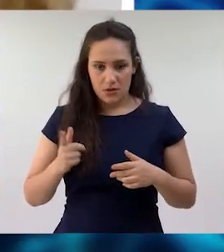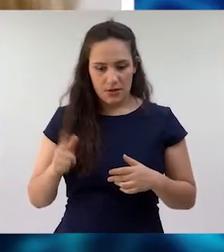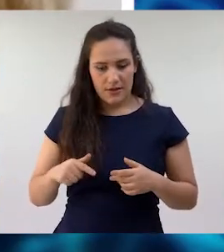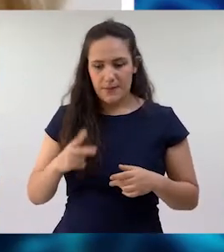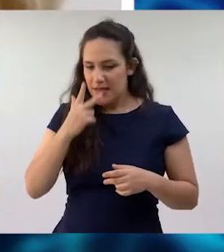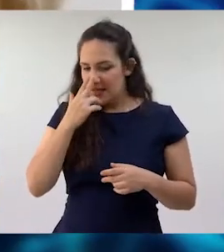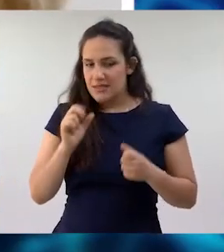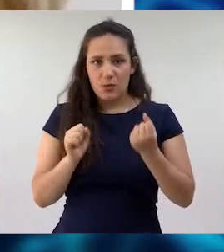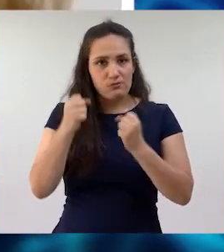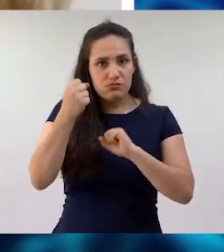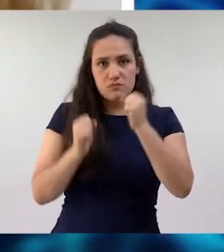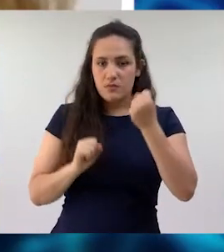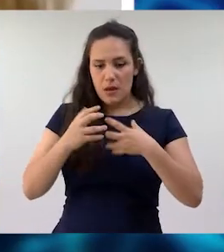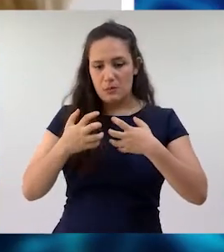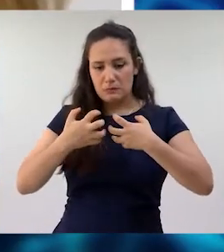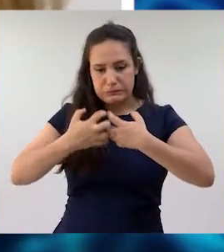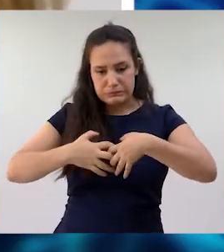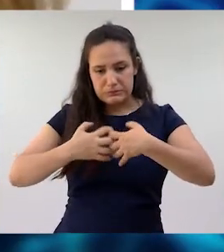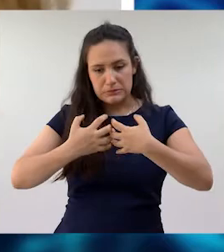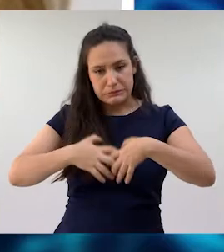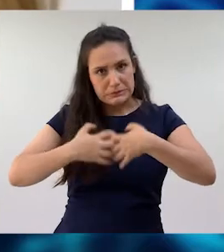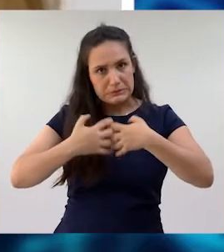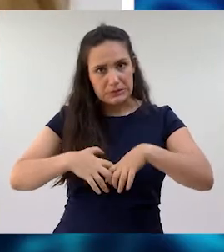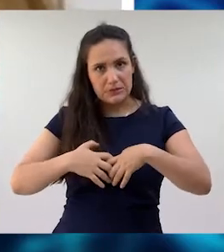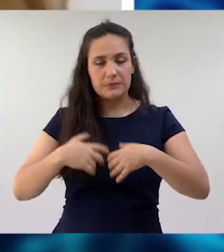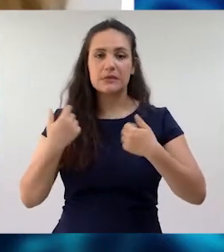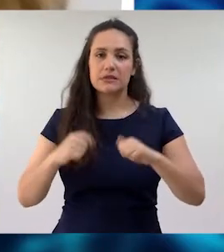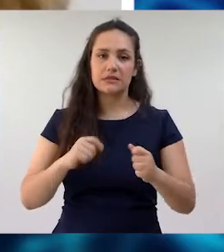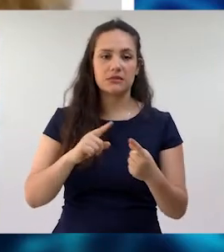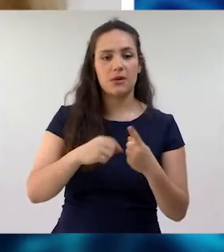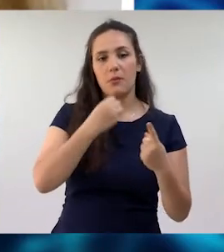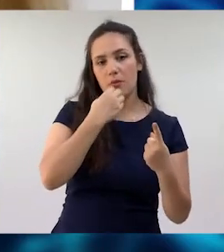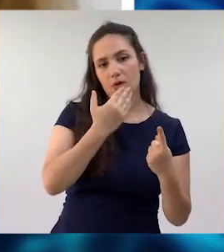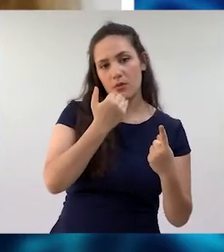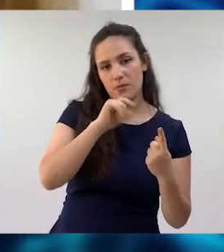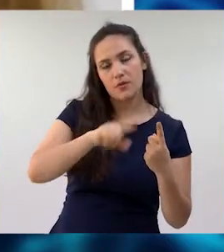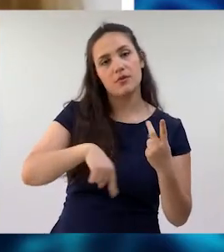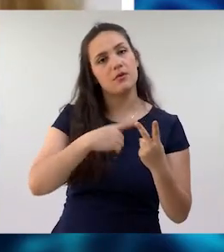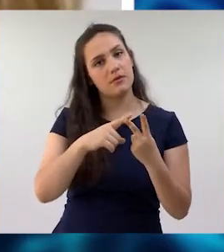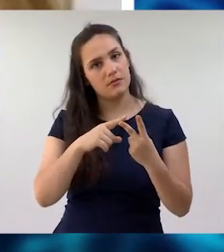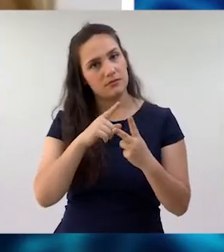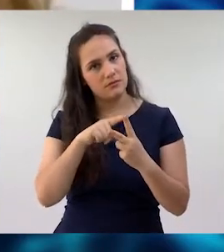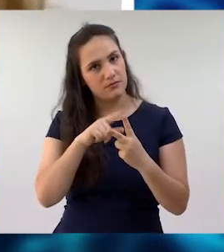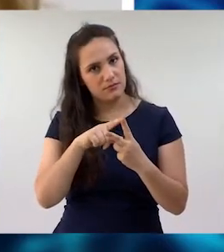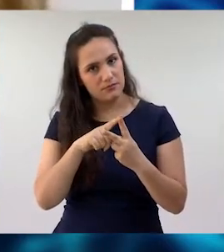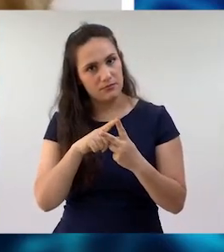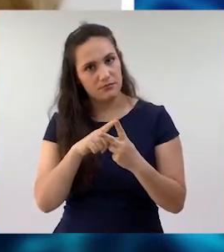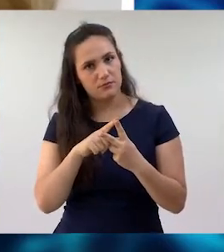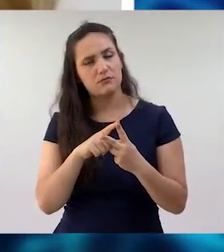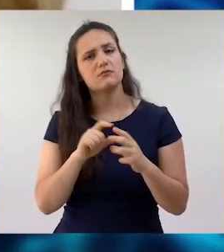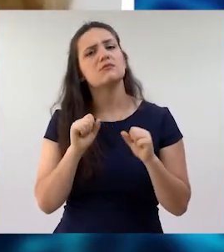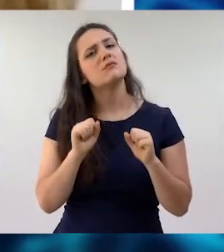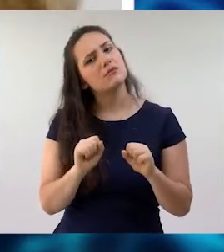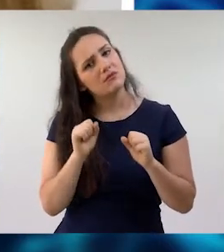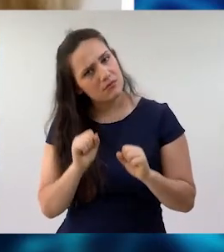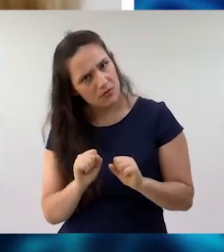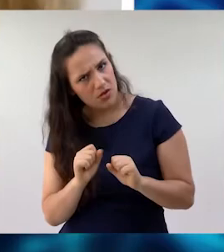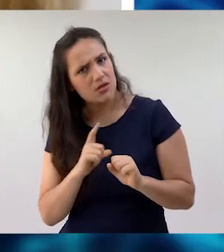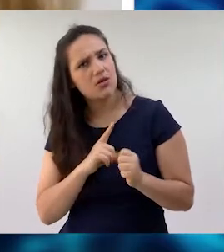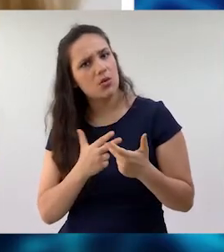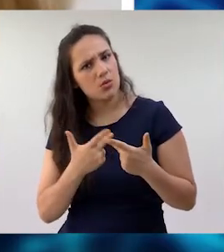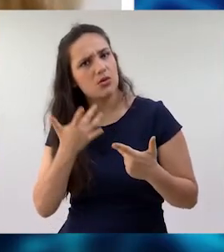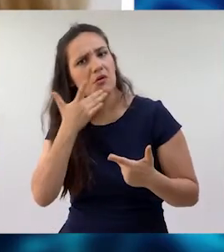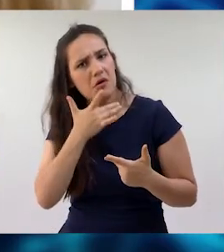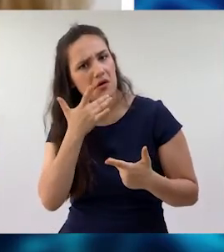não funciona, o resto vai estar prejudicado e vice-versa. Então, a gente tem que ter uma boa alimentação não quer dizer que a gente não vá